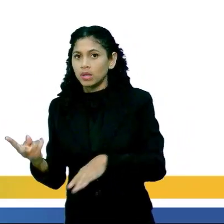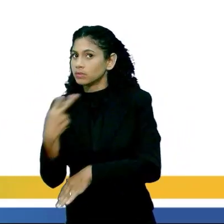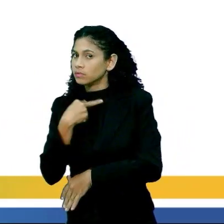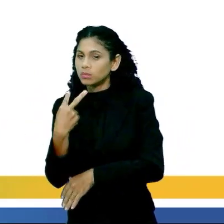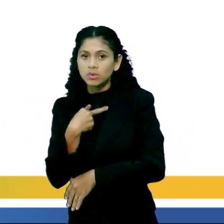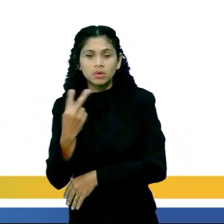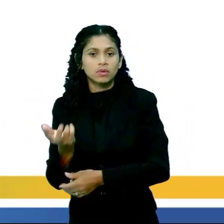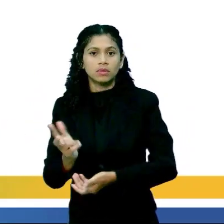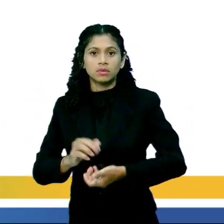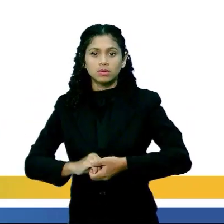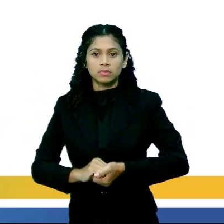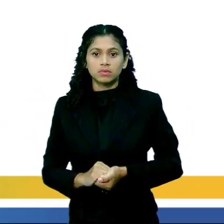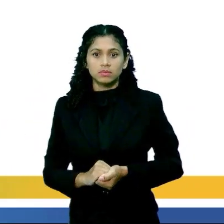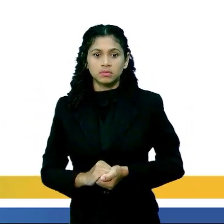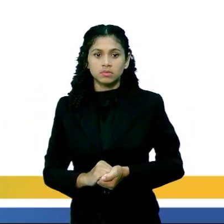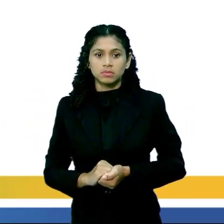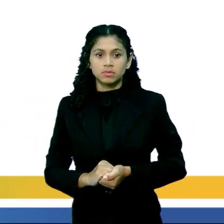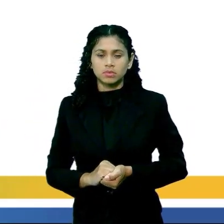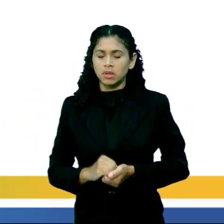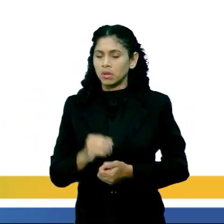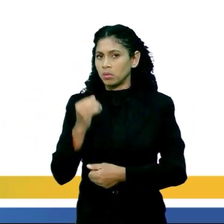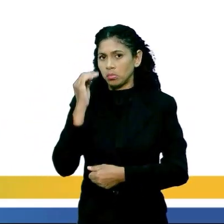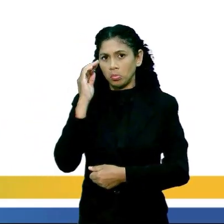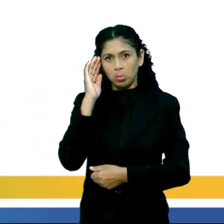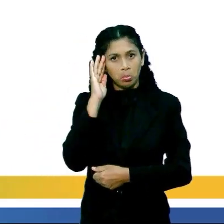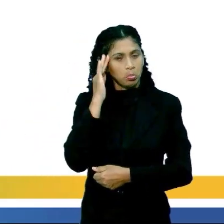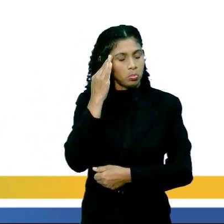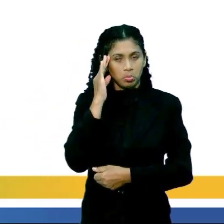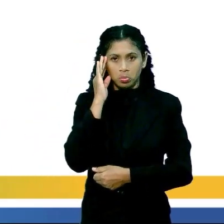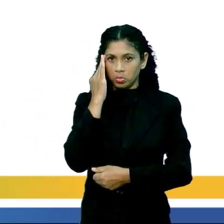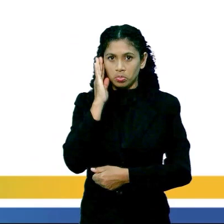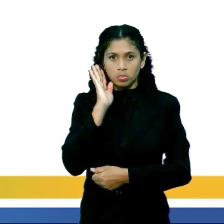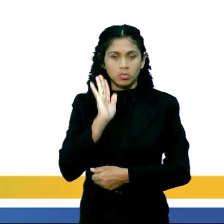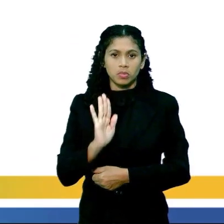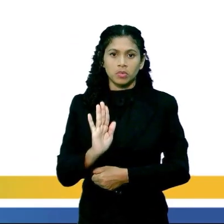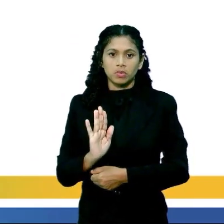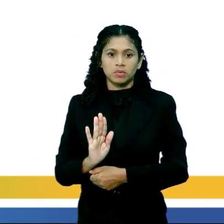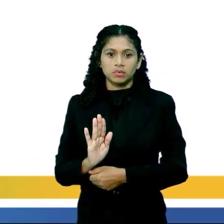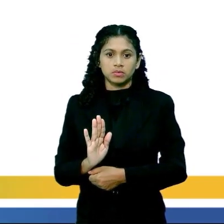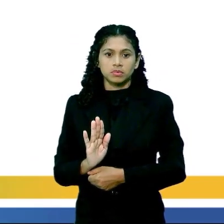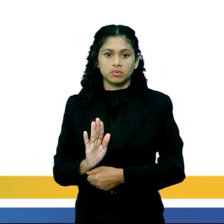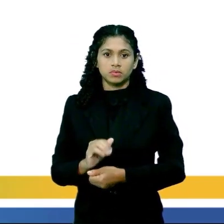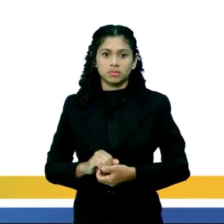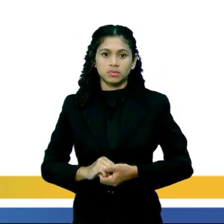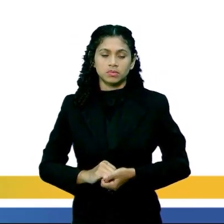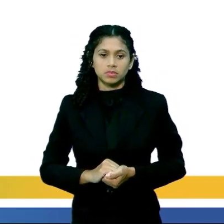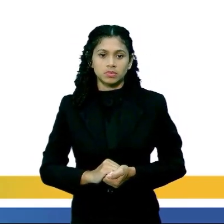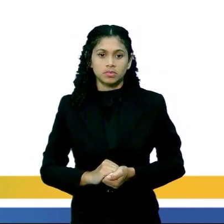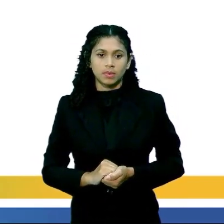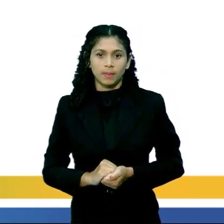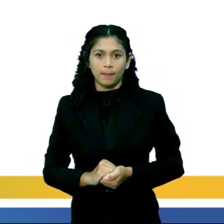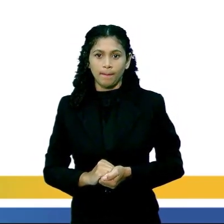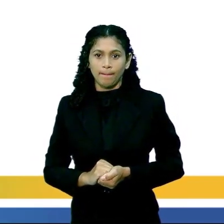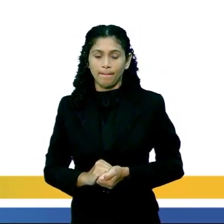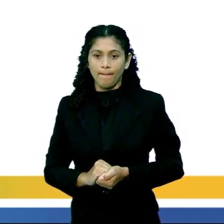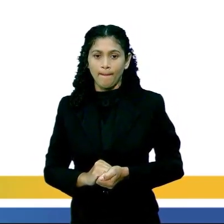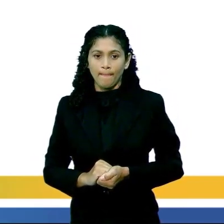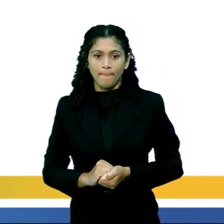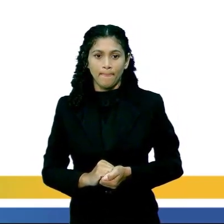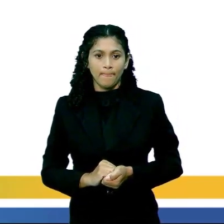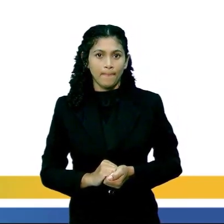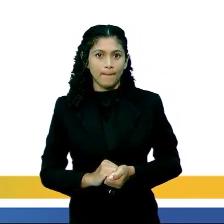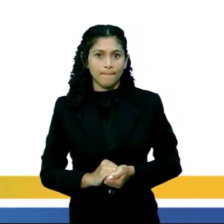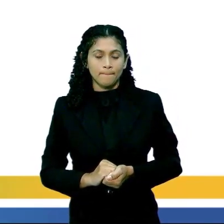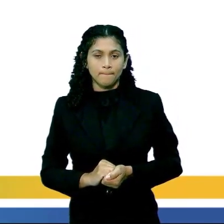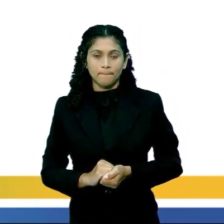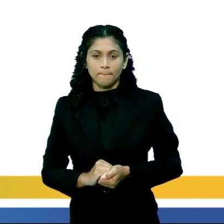diz, acho que nós não estamos falando da mesma coisa, né? E aí no último ali mostra que Napoleão está tomando Malta. Mas podemos